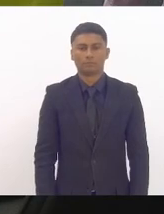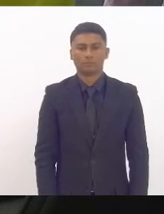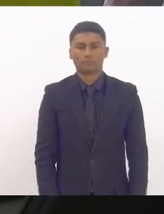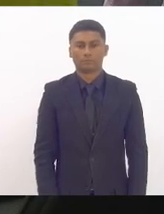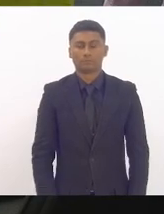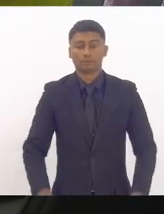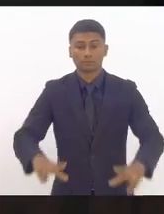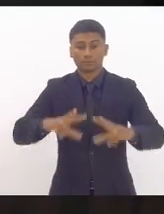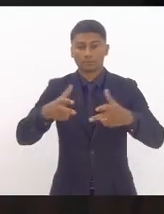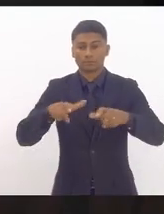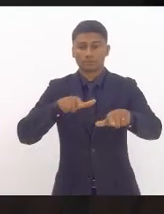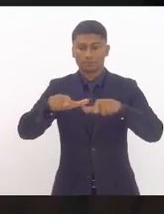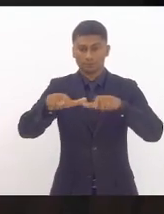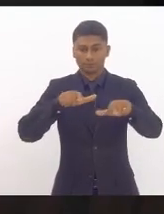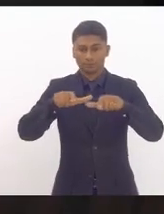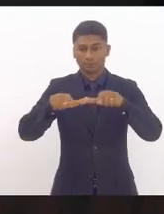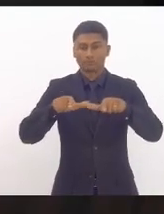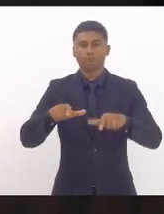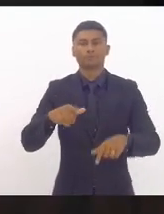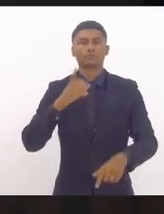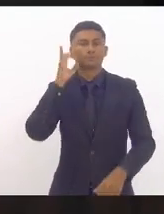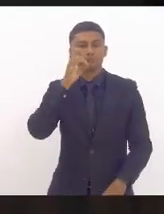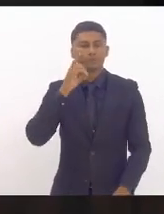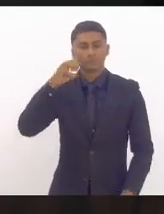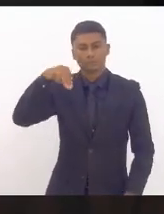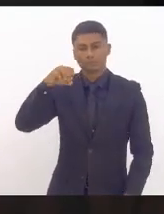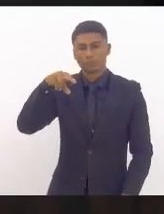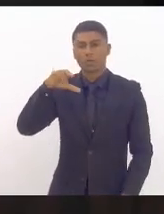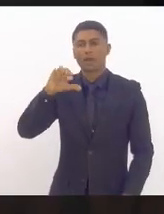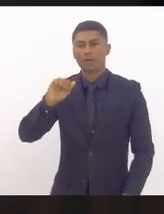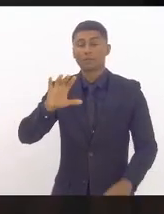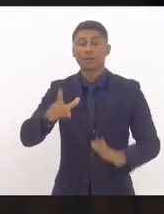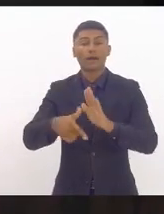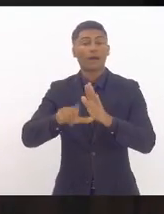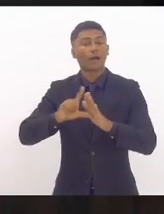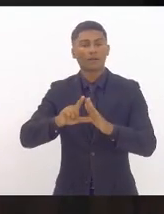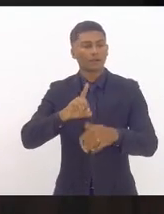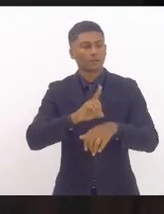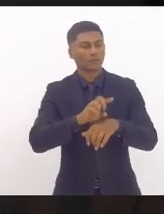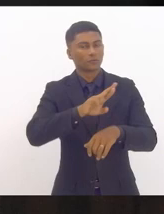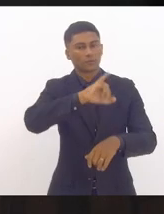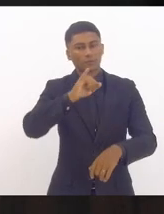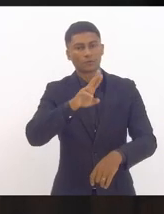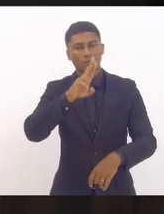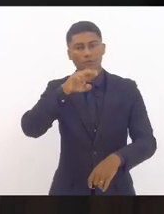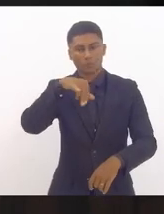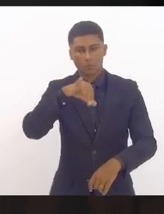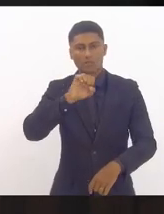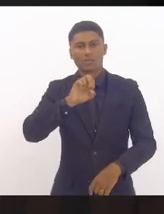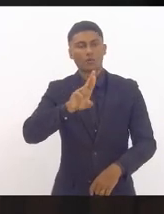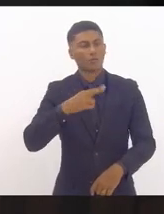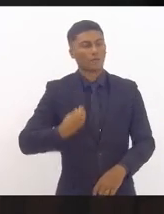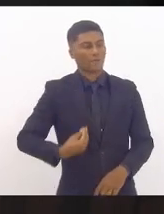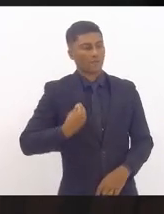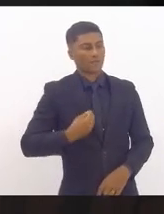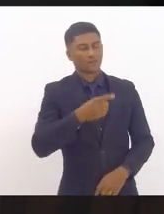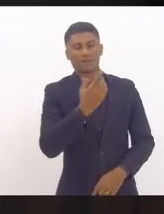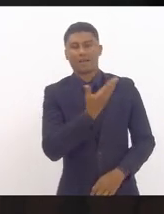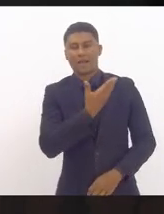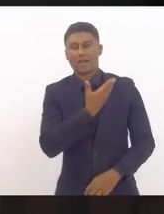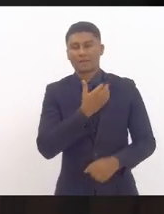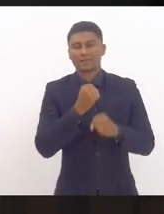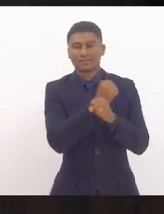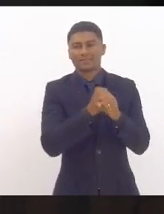Pela Comissão de Trabalho, deputada Mônica, mas antes de saudar o doutor Júnior, presente aqui, um grande amigo de muitos anos, e lá